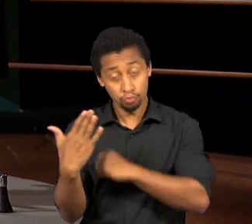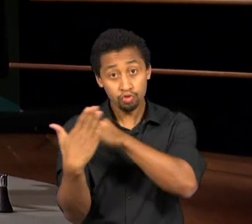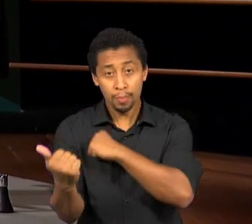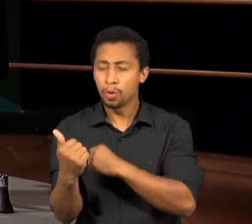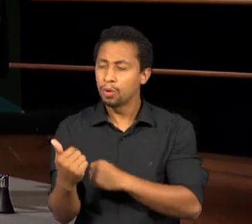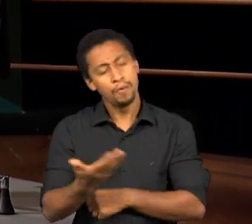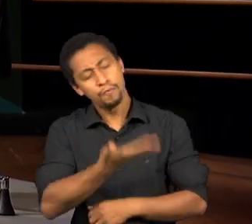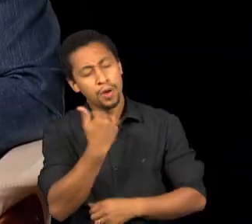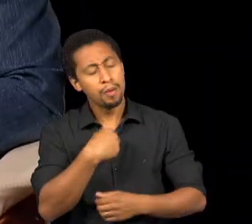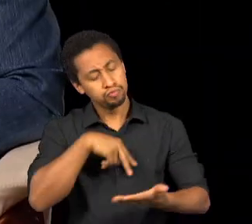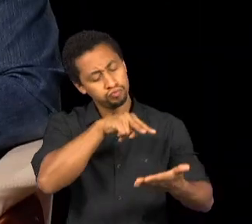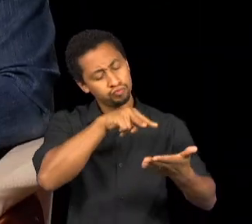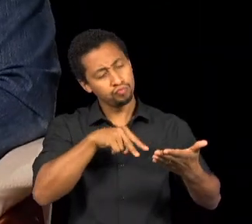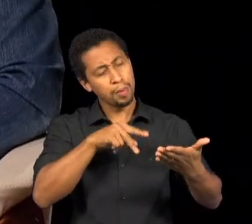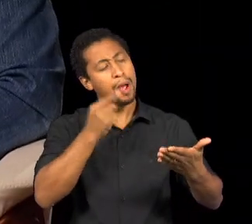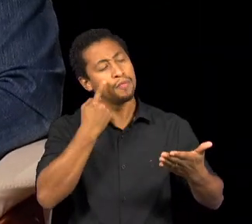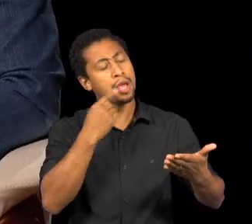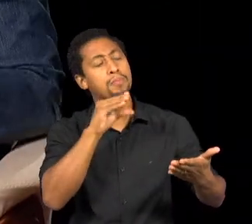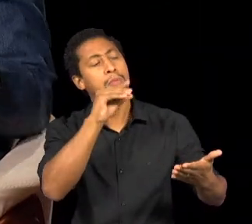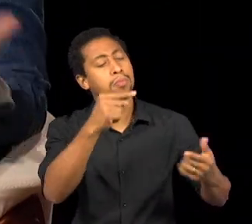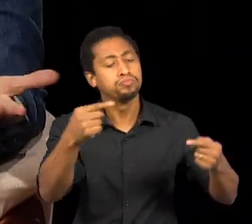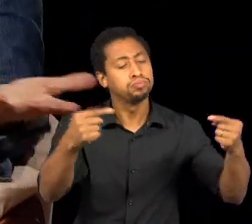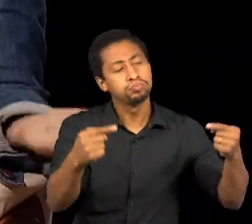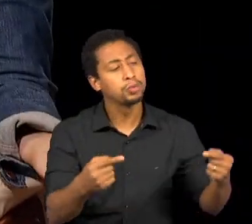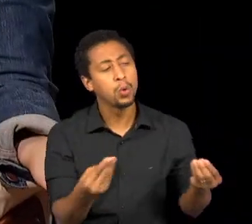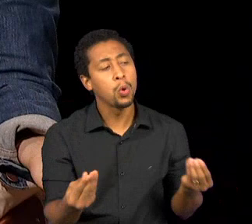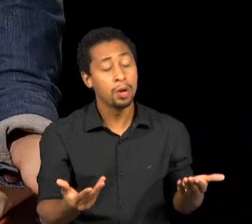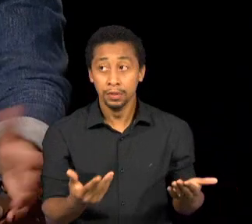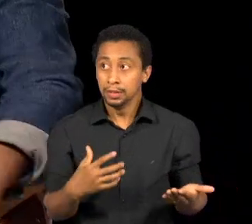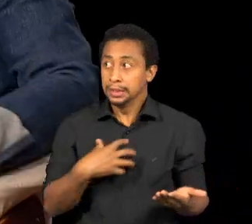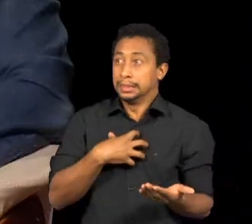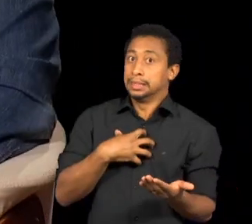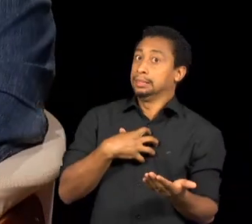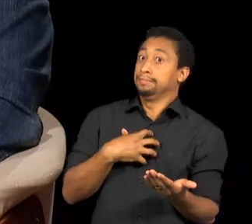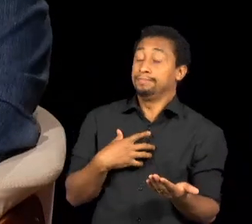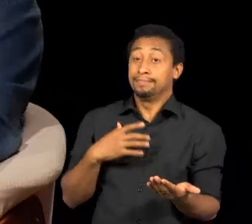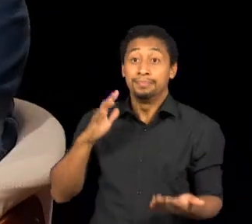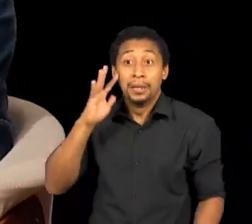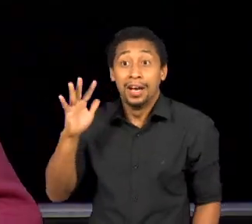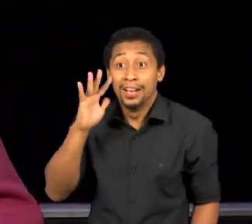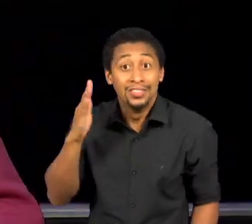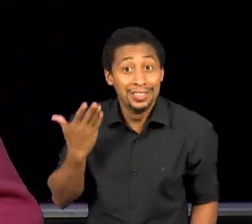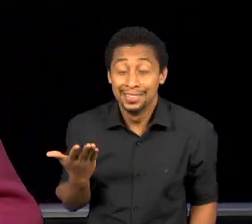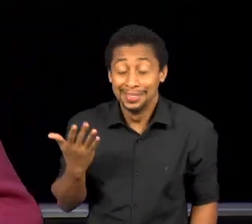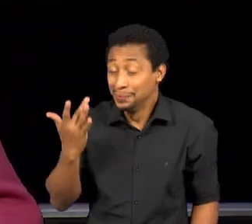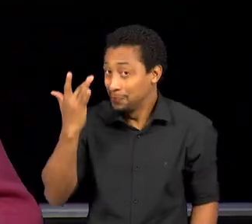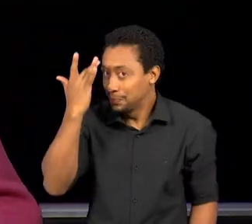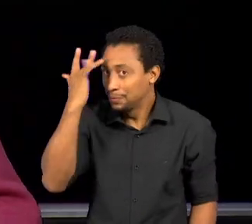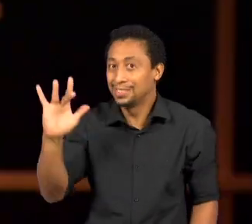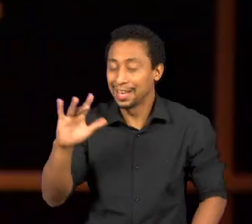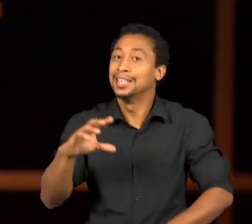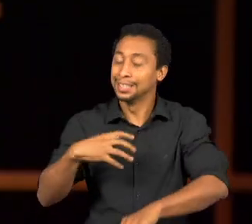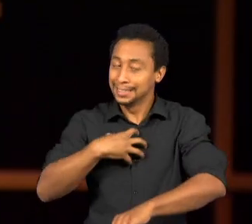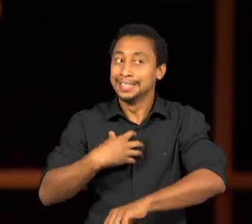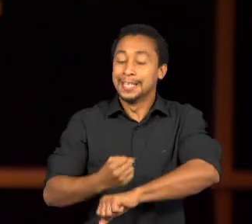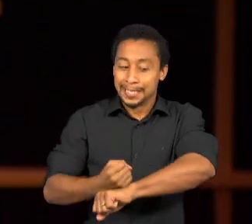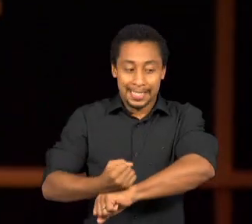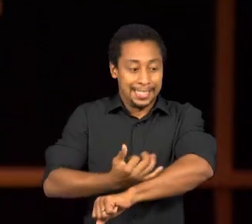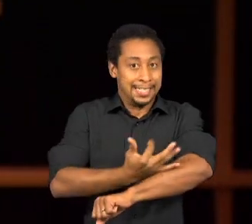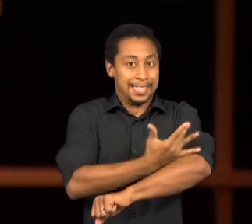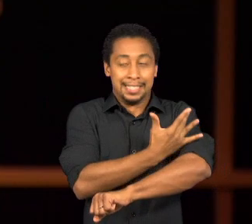vamos. Sentei do lado dela assim, gente, pensa, mas eu não sei, era muita emoção, eram